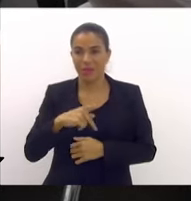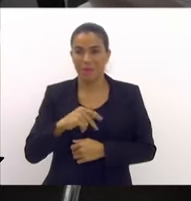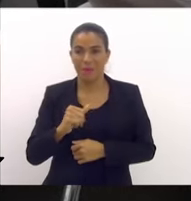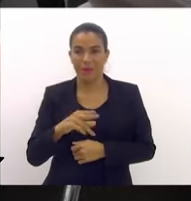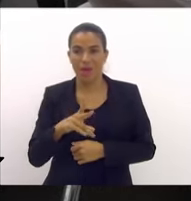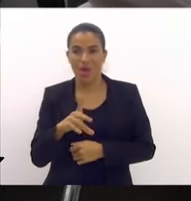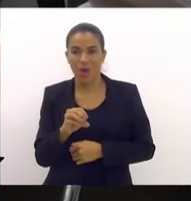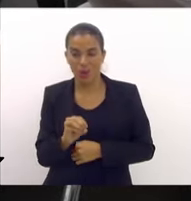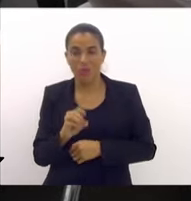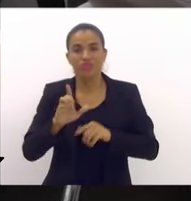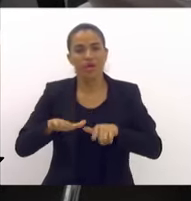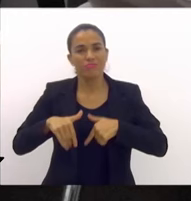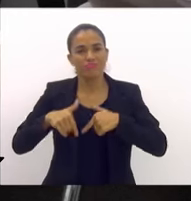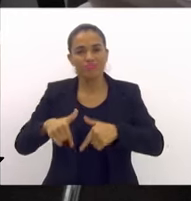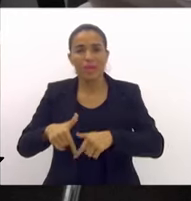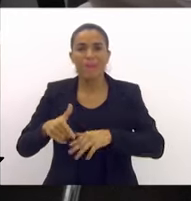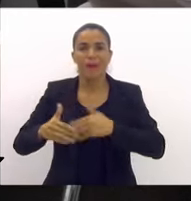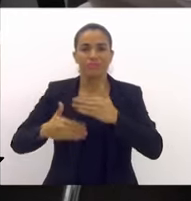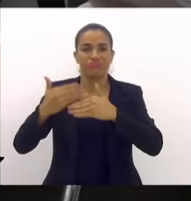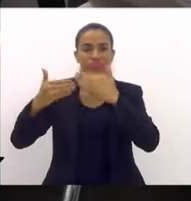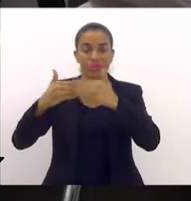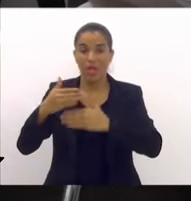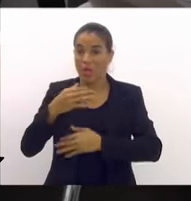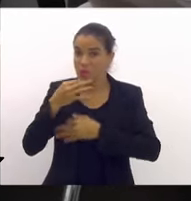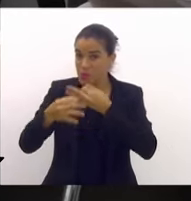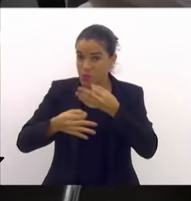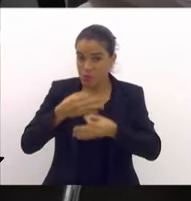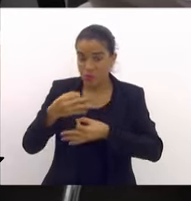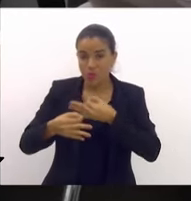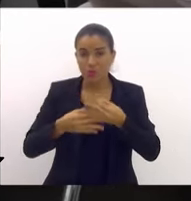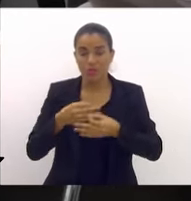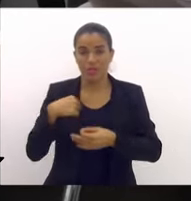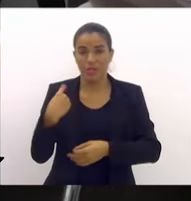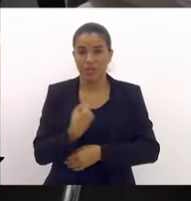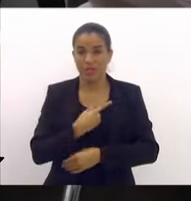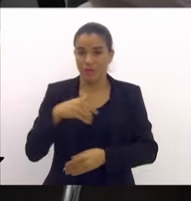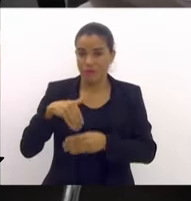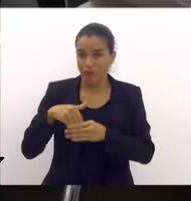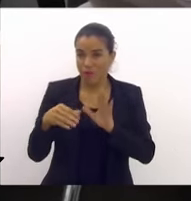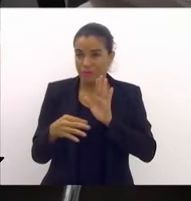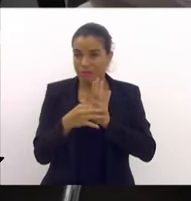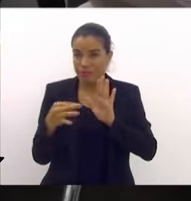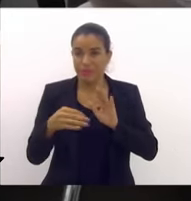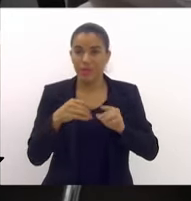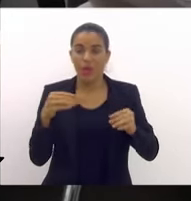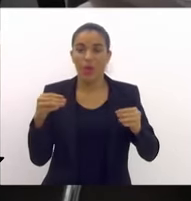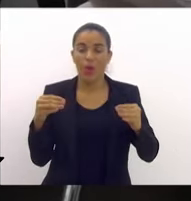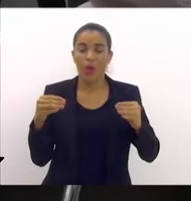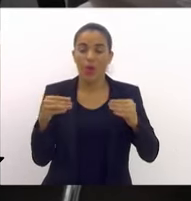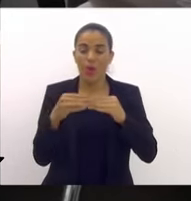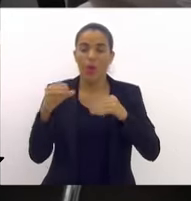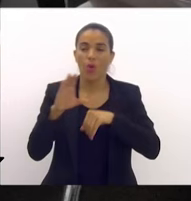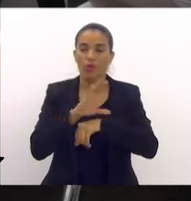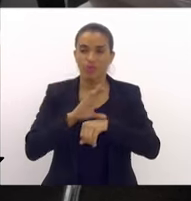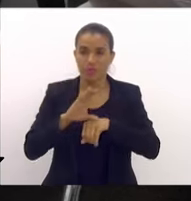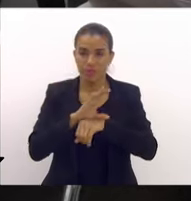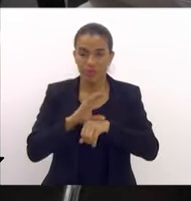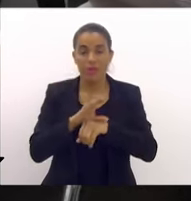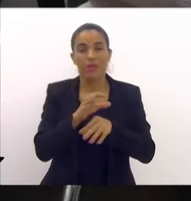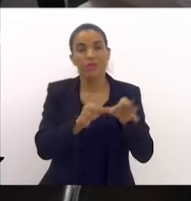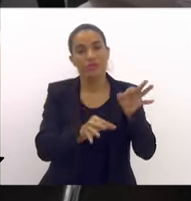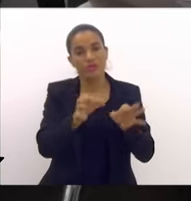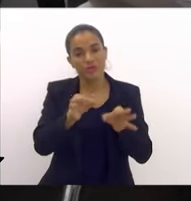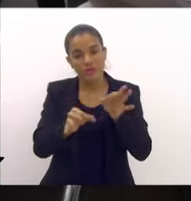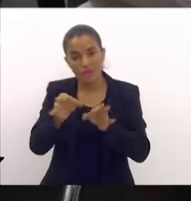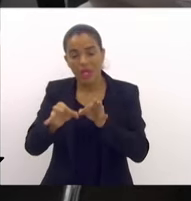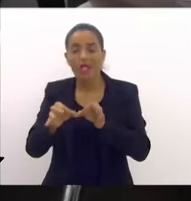já estava com essa iniciativa mais adiantada. Eu sugiro que a gente vote o parecer pela condicionalidade do deputado Delaroli e, na tramitação, a gente